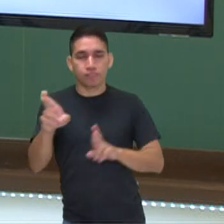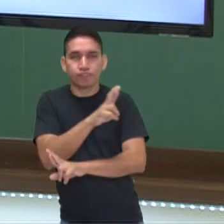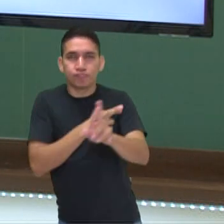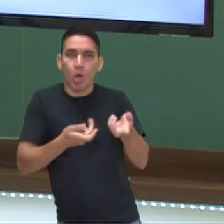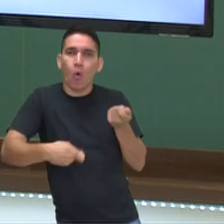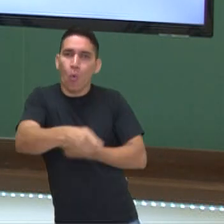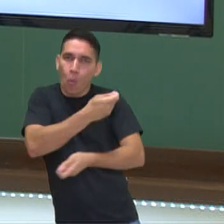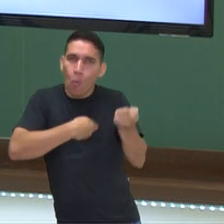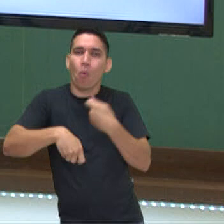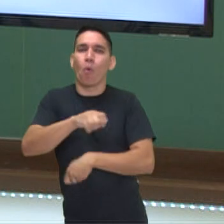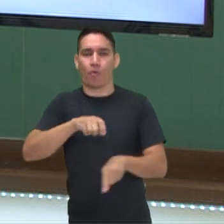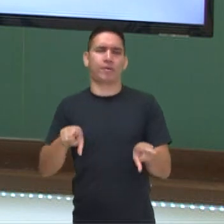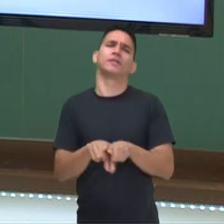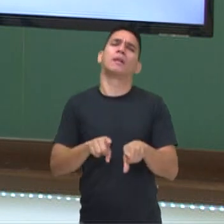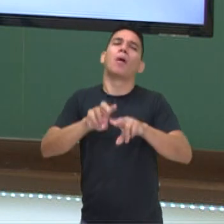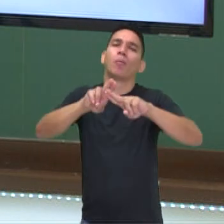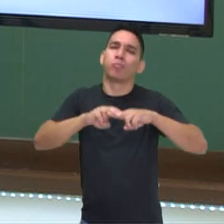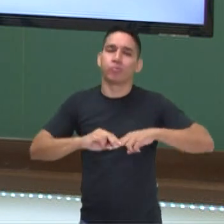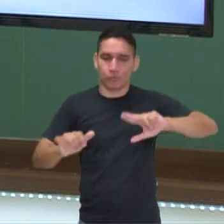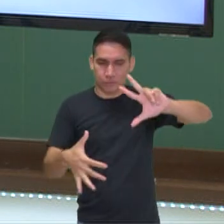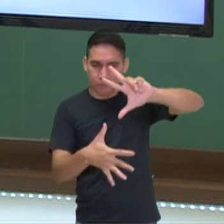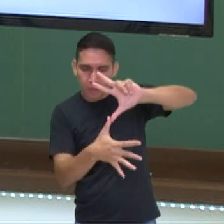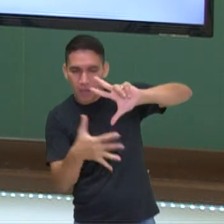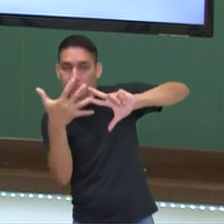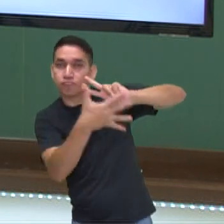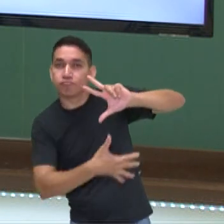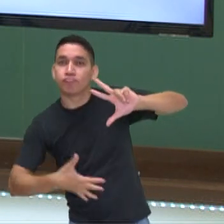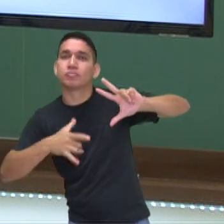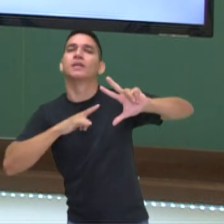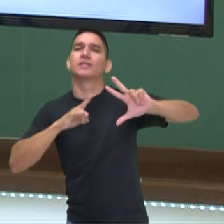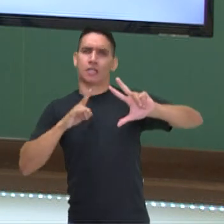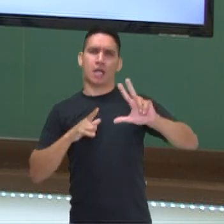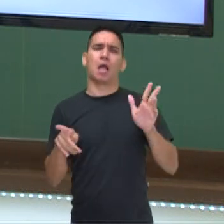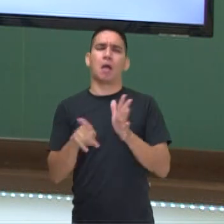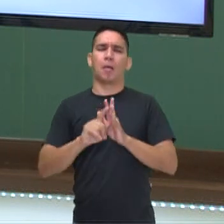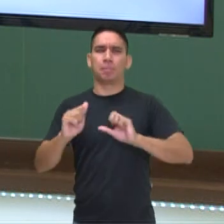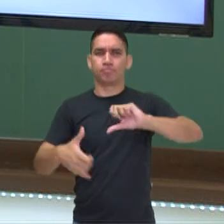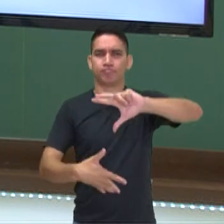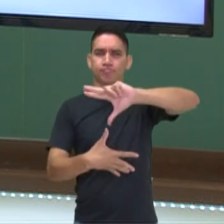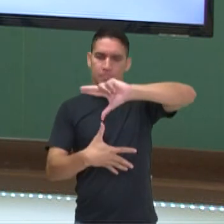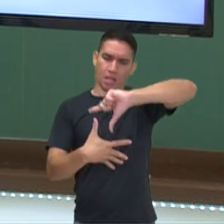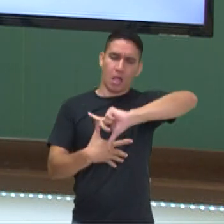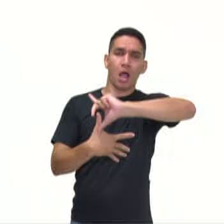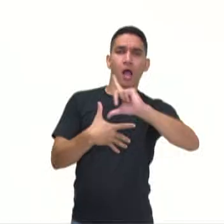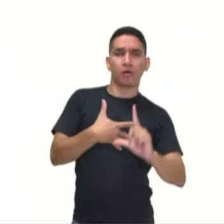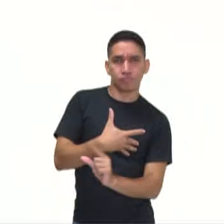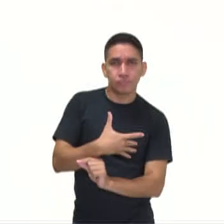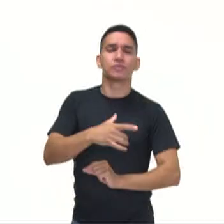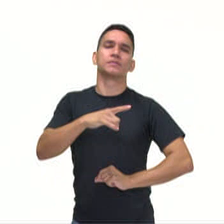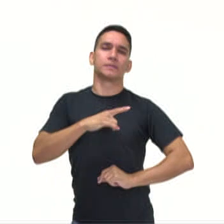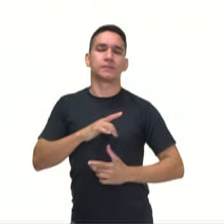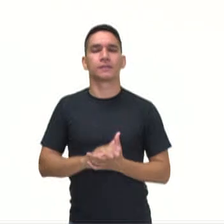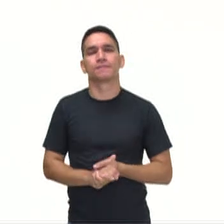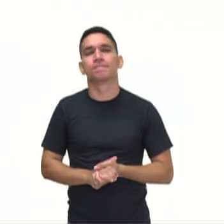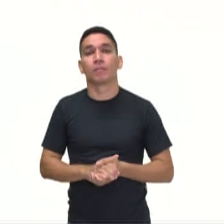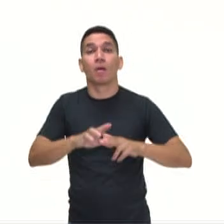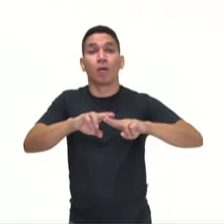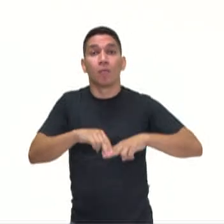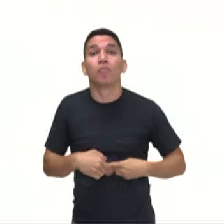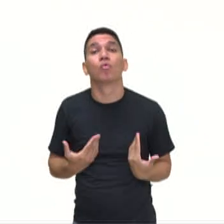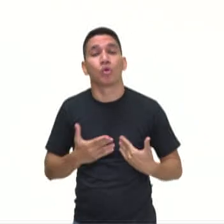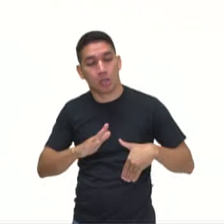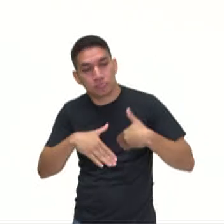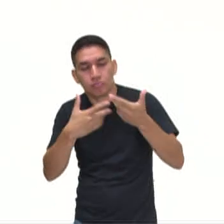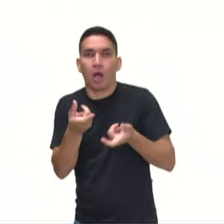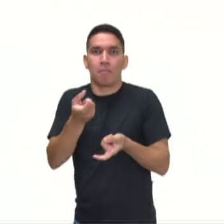né? Importante comércio regional aqui nas Américas, a questão do Mercosul e tudo mais. Então, devido ao seu crescimento econômico,